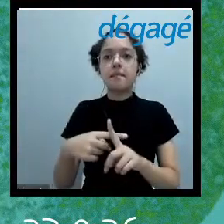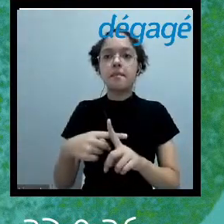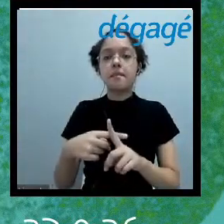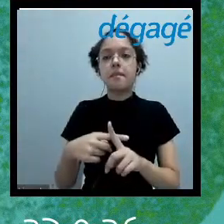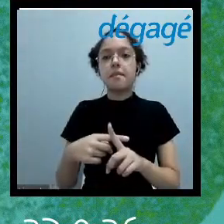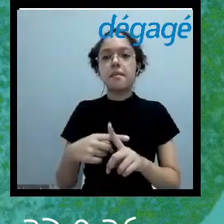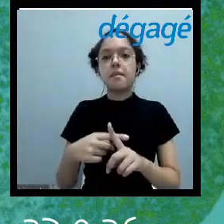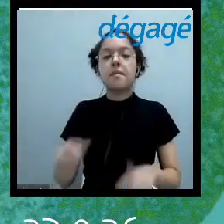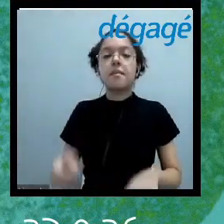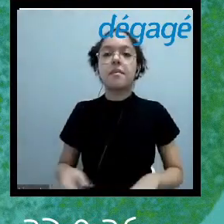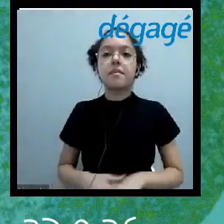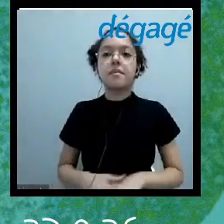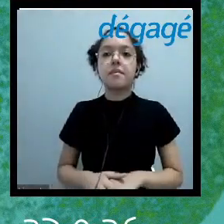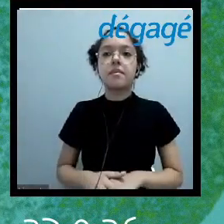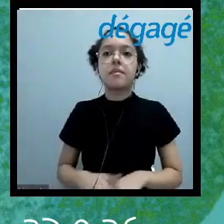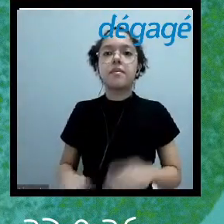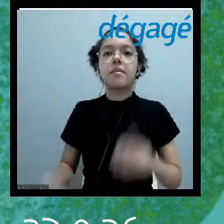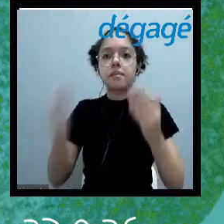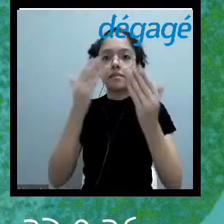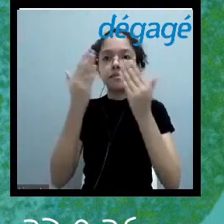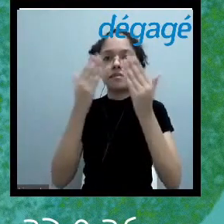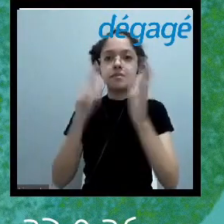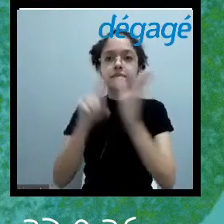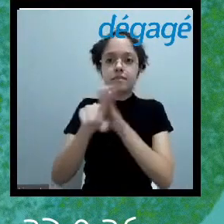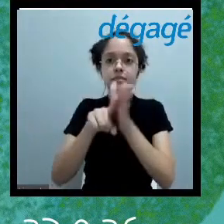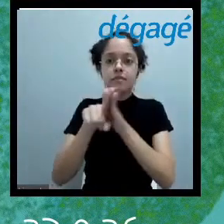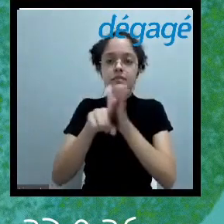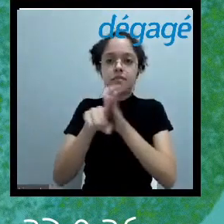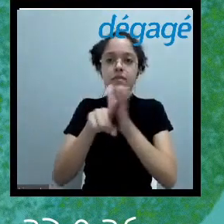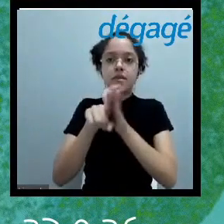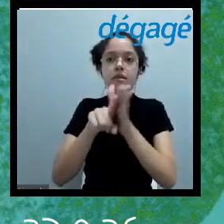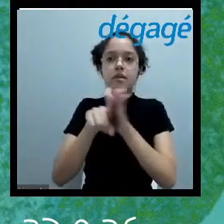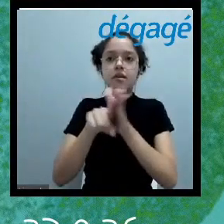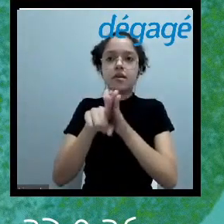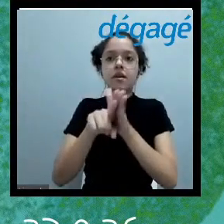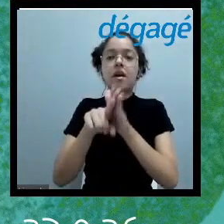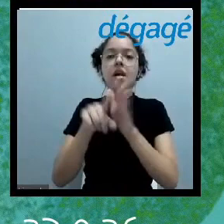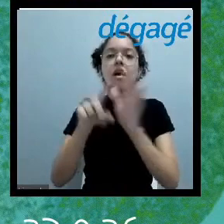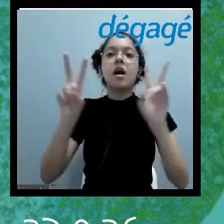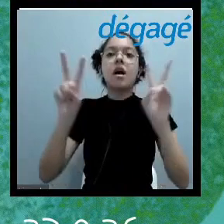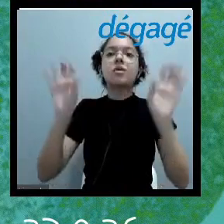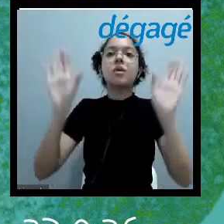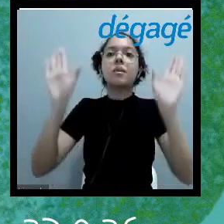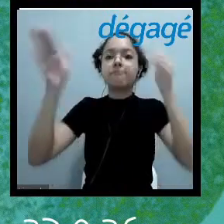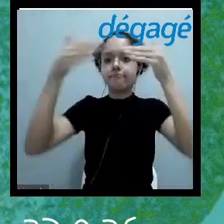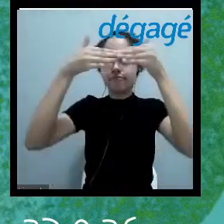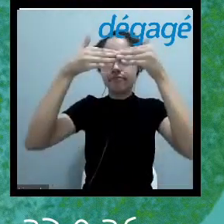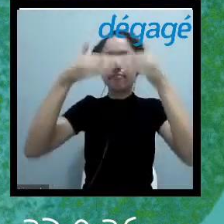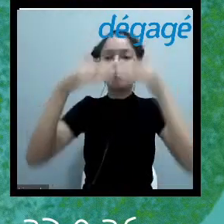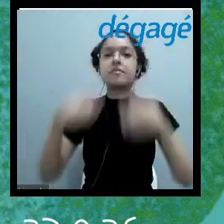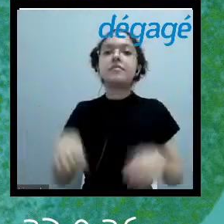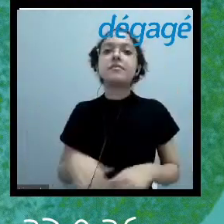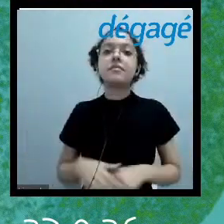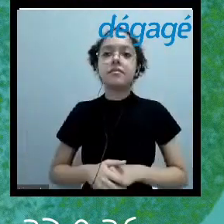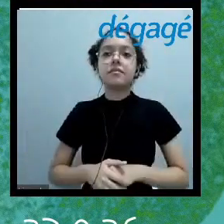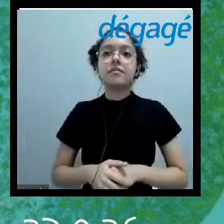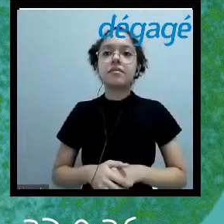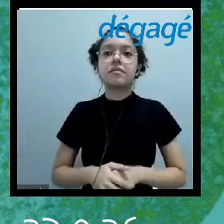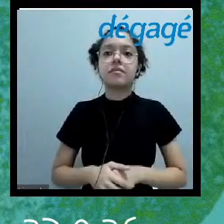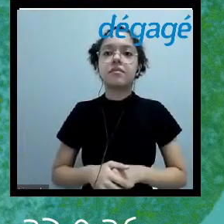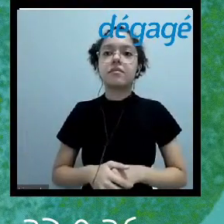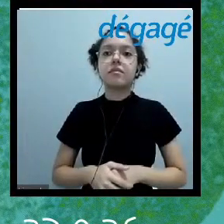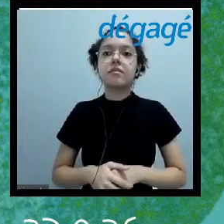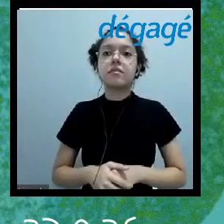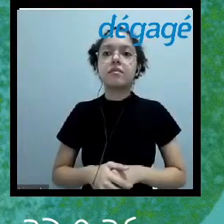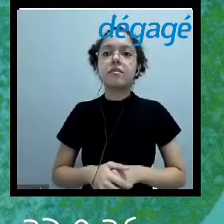que a psicanálise, dizem, né? Eu também tenho isso. Tenho tentado confrontar com colegas estudantes, assim, eles, não,